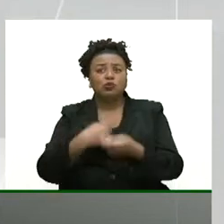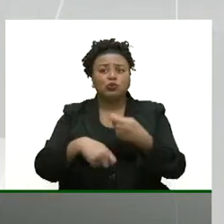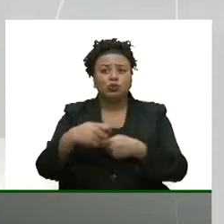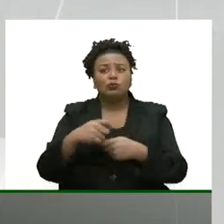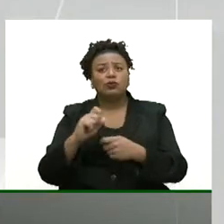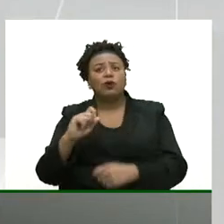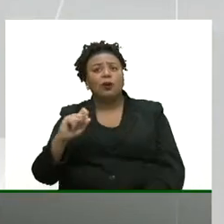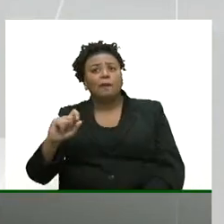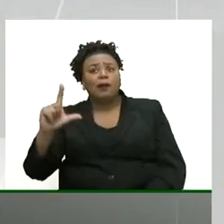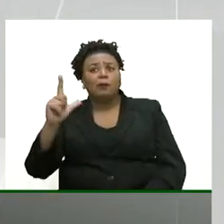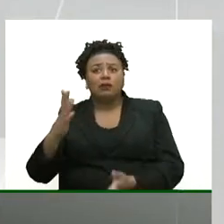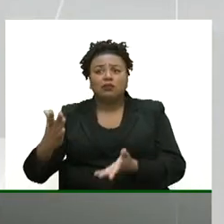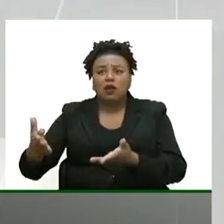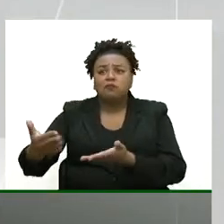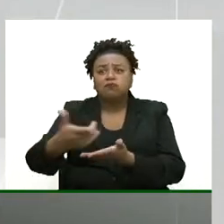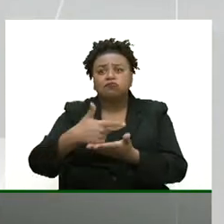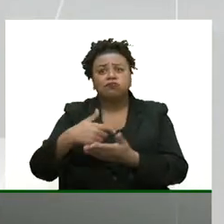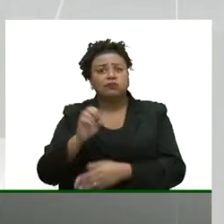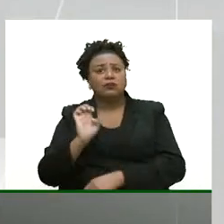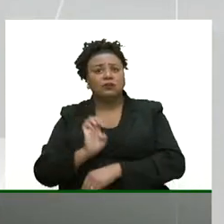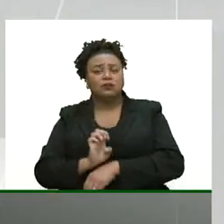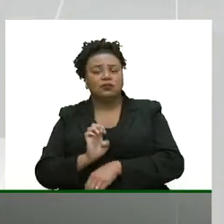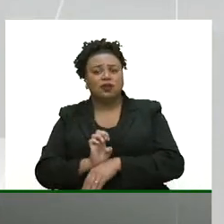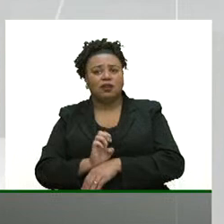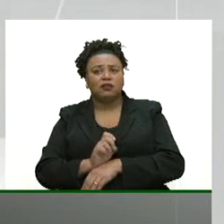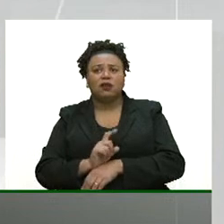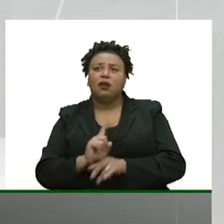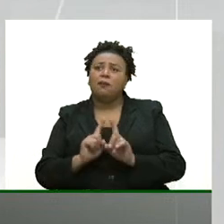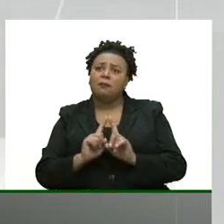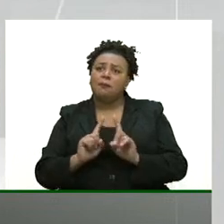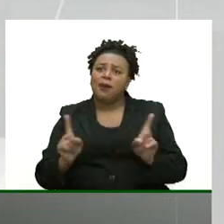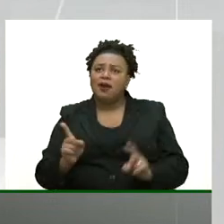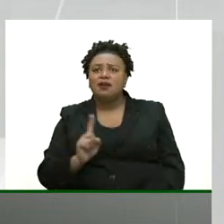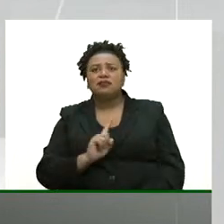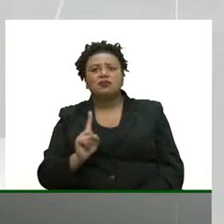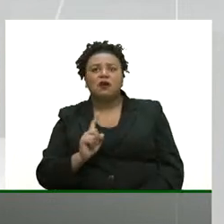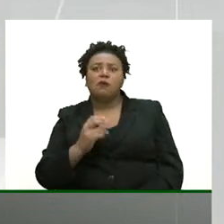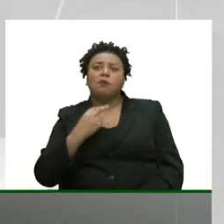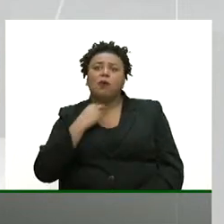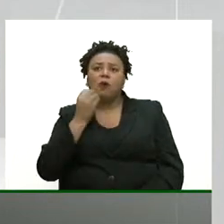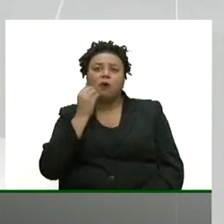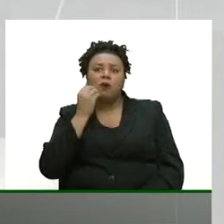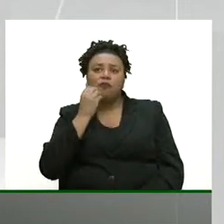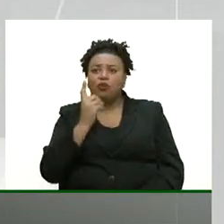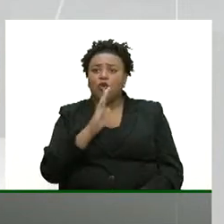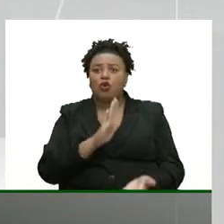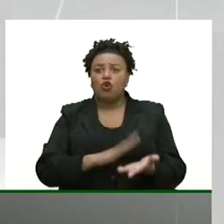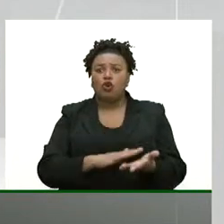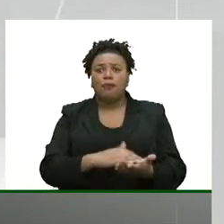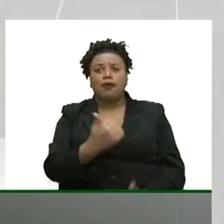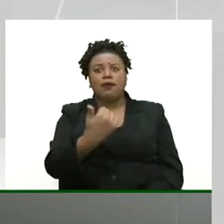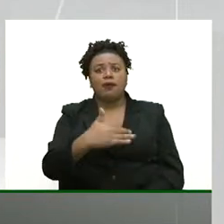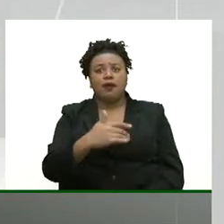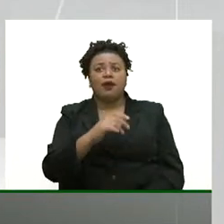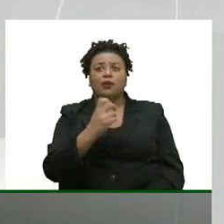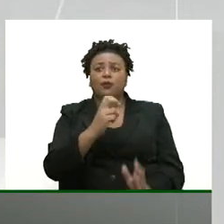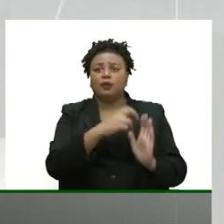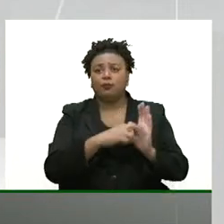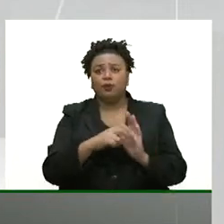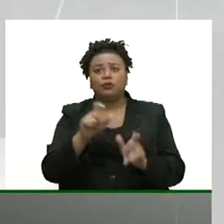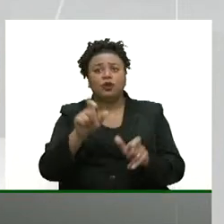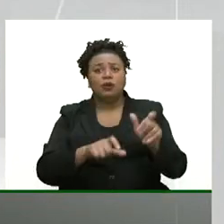o aumento da arrecadação do Estado, sem, obviamente, querer cobrar uma tributação elevada sobre aqueles que menos